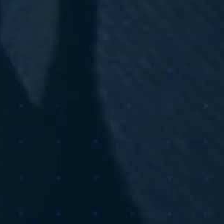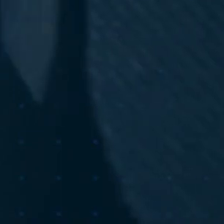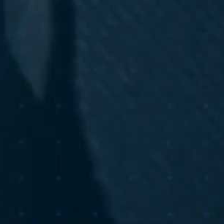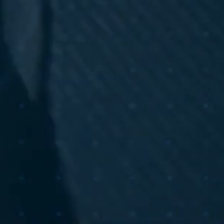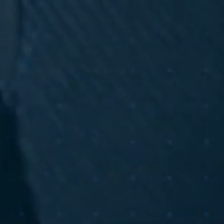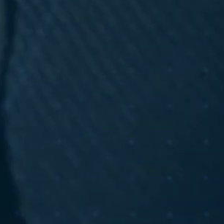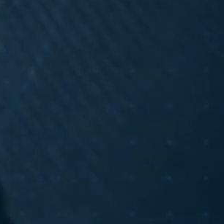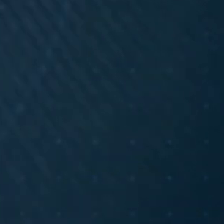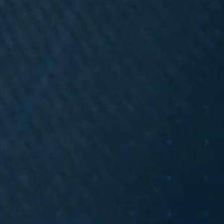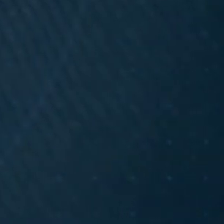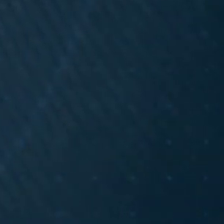Legenda Adriana